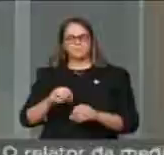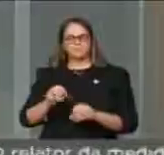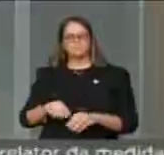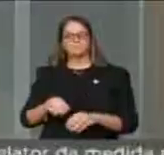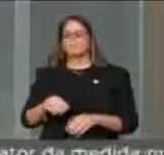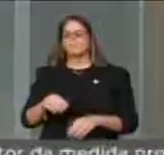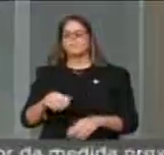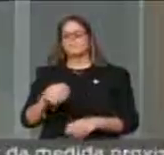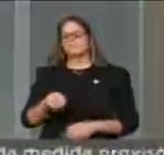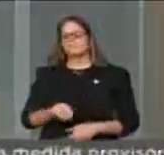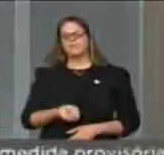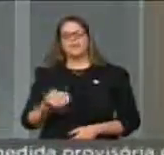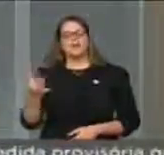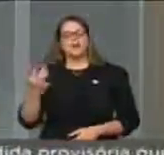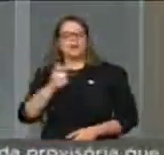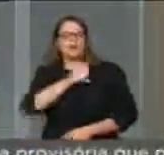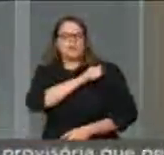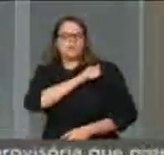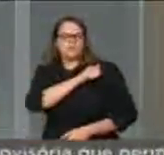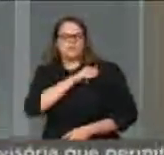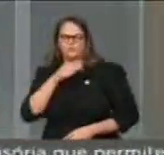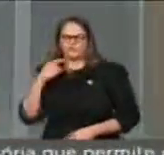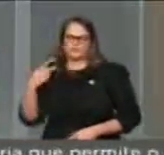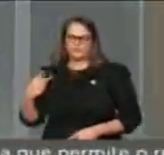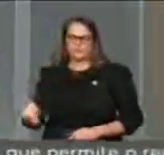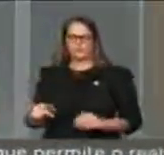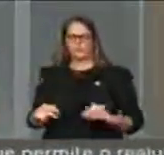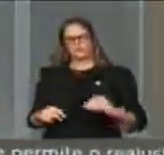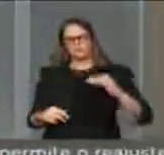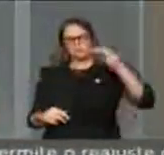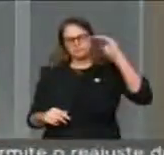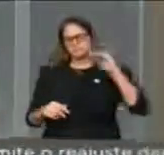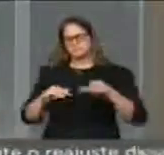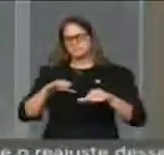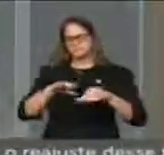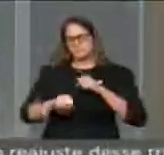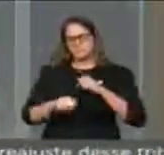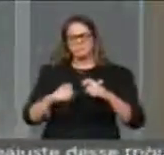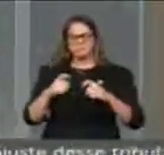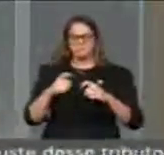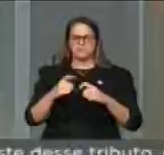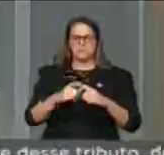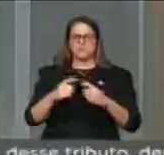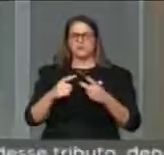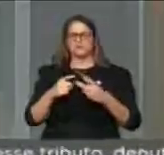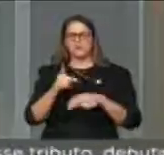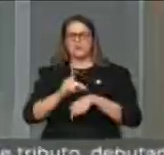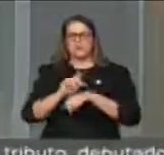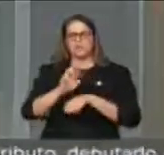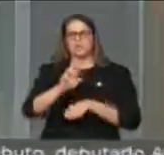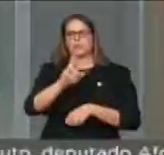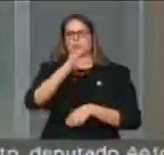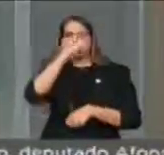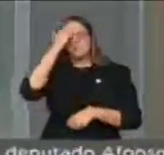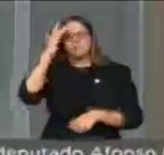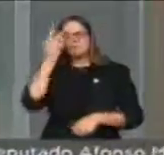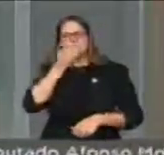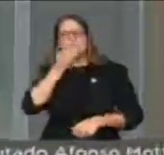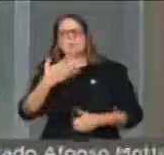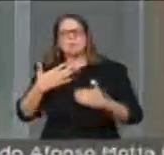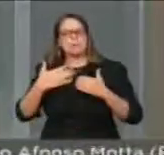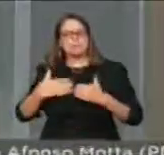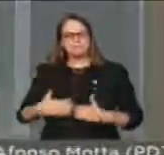doutores, advogados, médicos, enfim, muitos cidadãos de bens já passaram pela mão dela